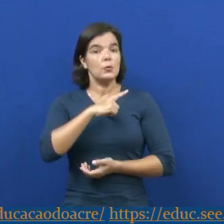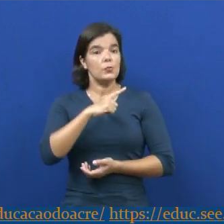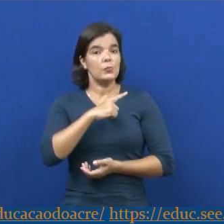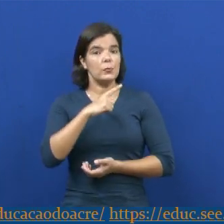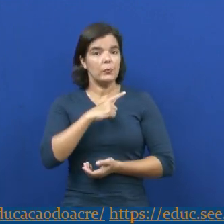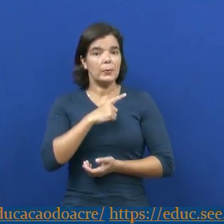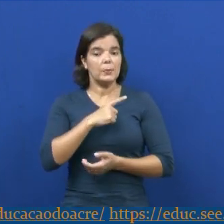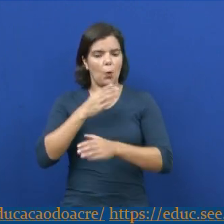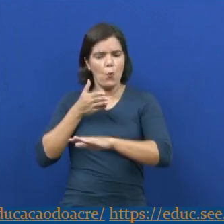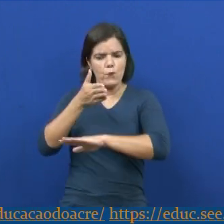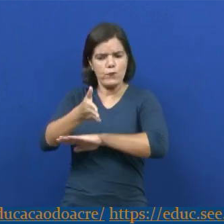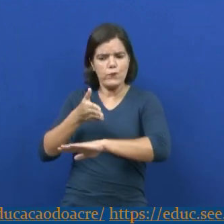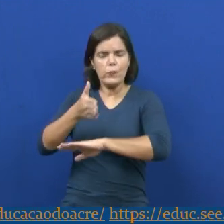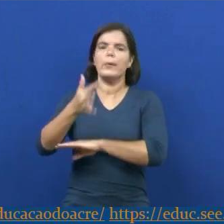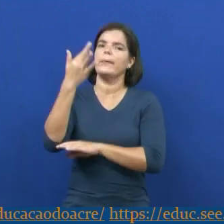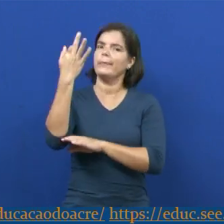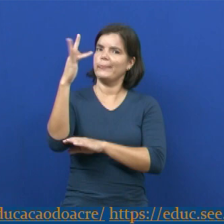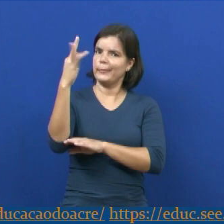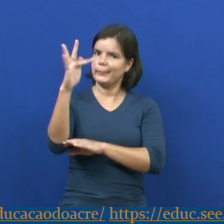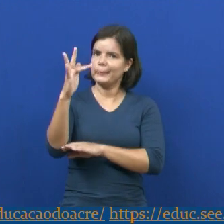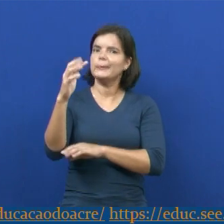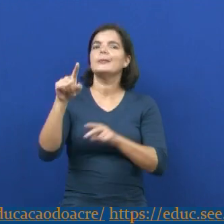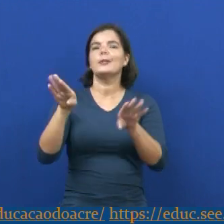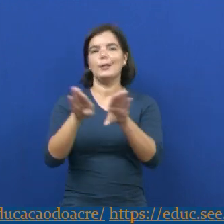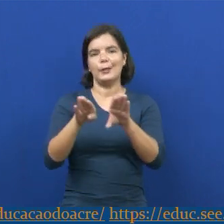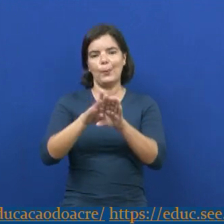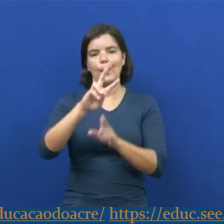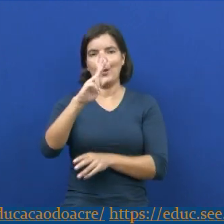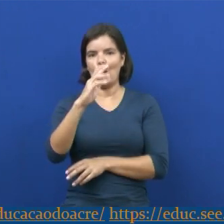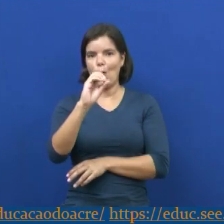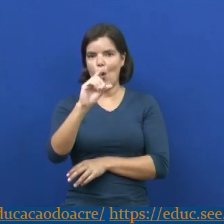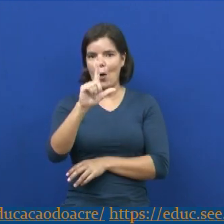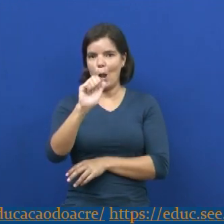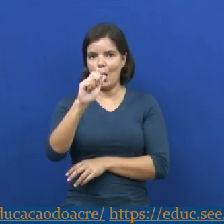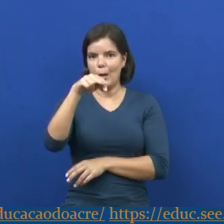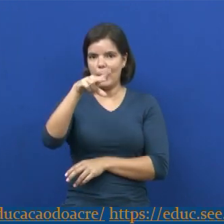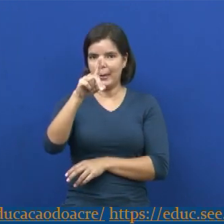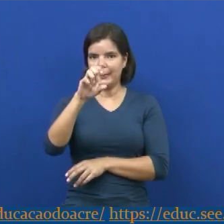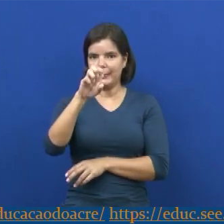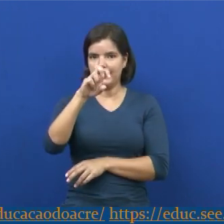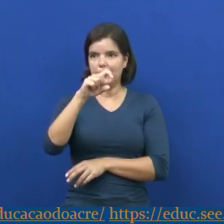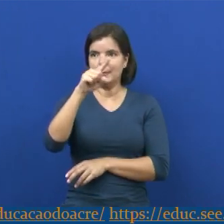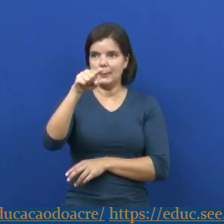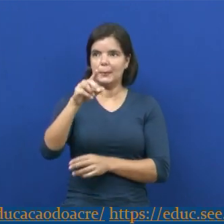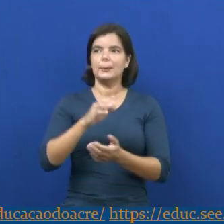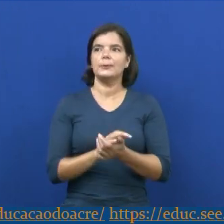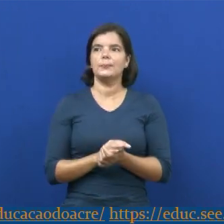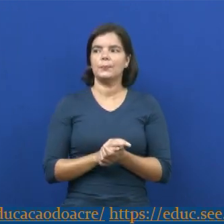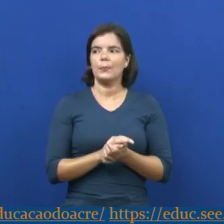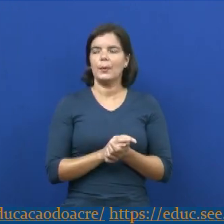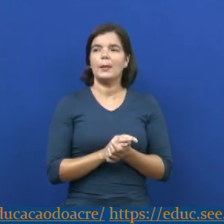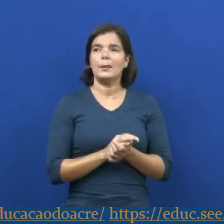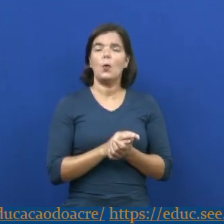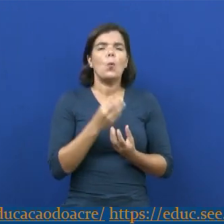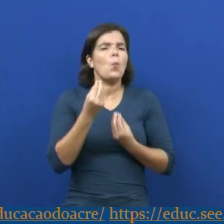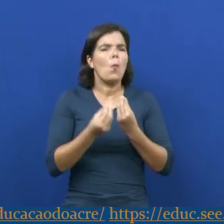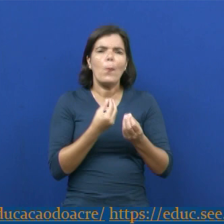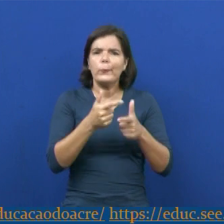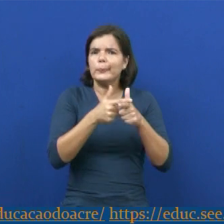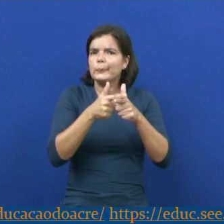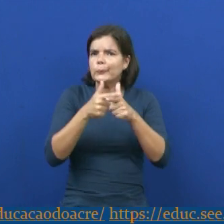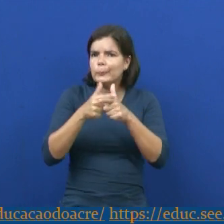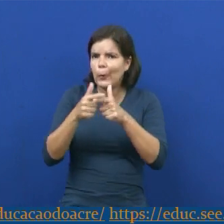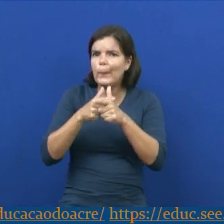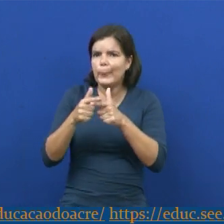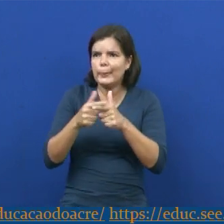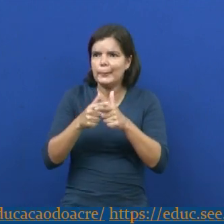tivemos aí invasões francesas e invasões holandesas, certo? A consequência dessa colonização,